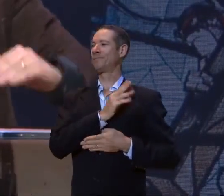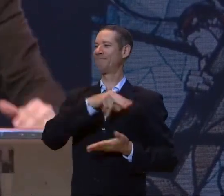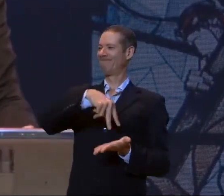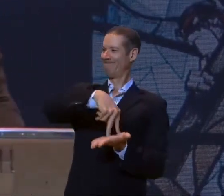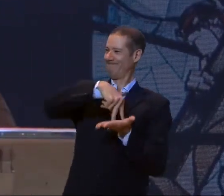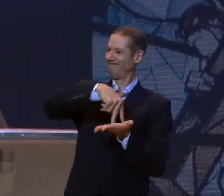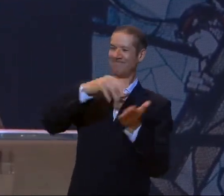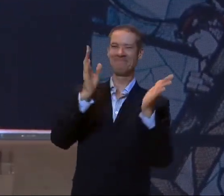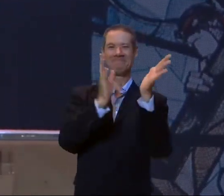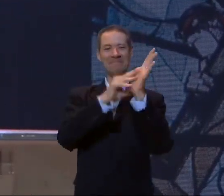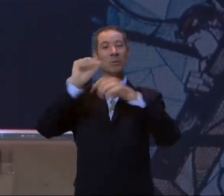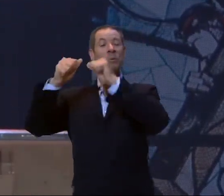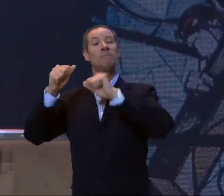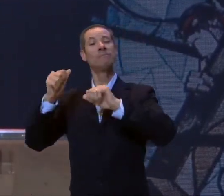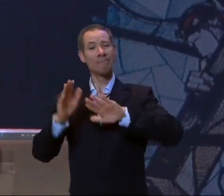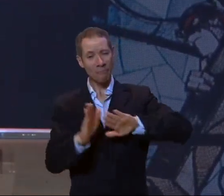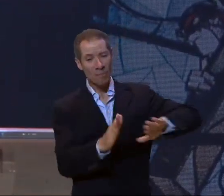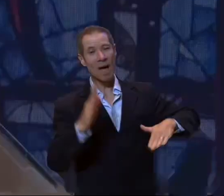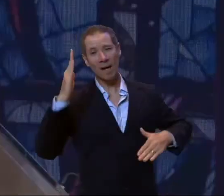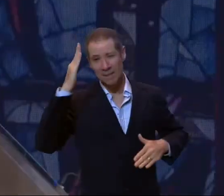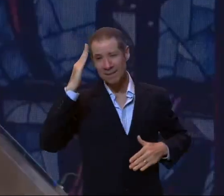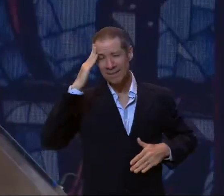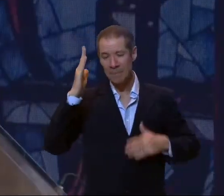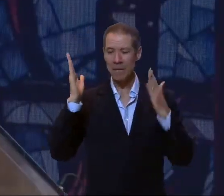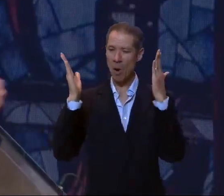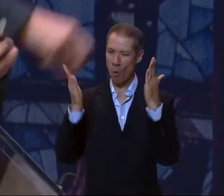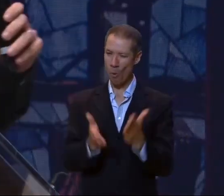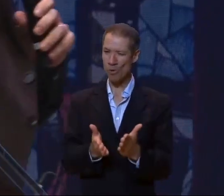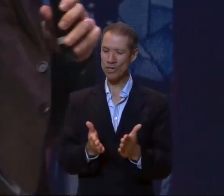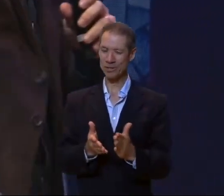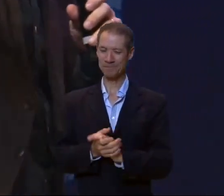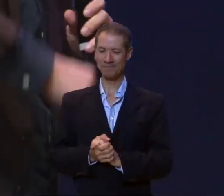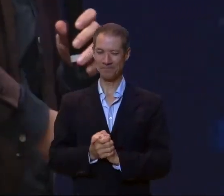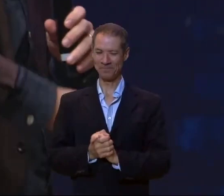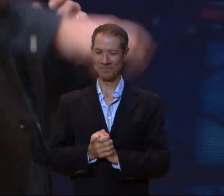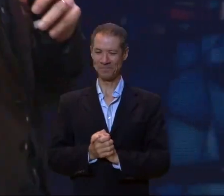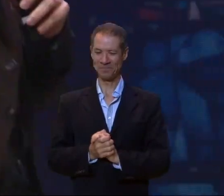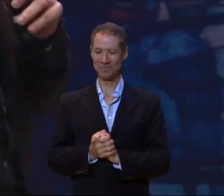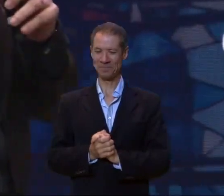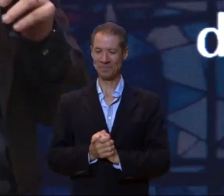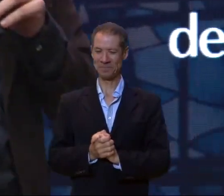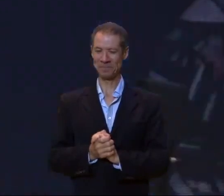aleluia. Sabe, hoje eu vim jogar,